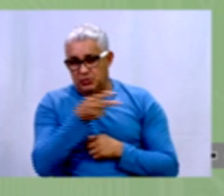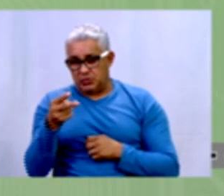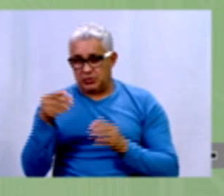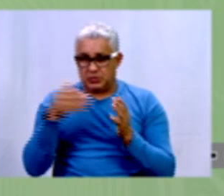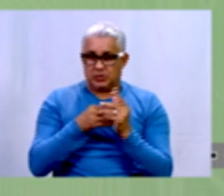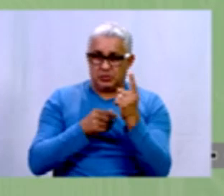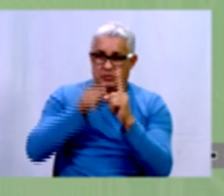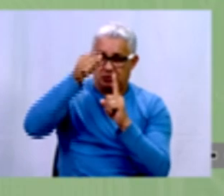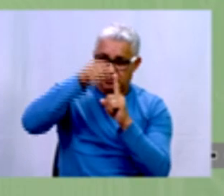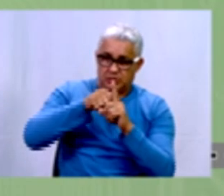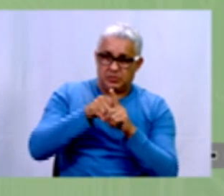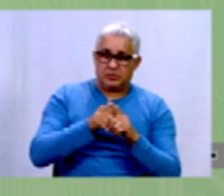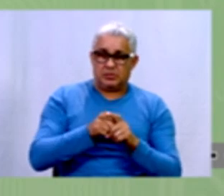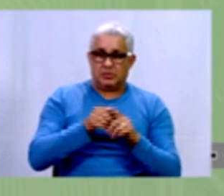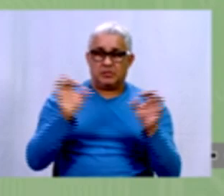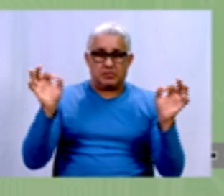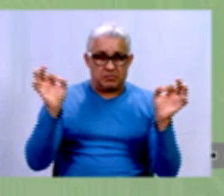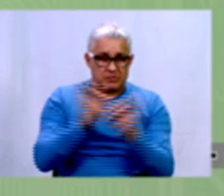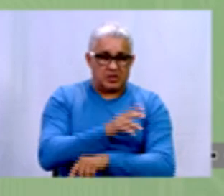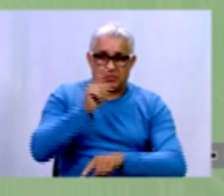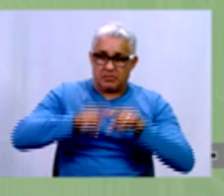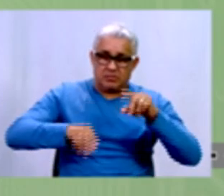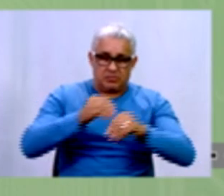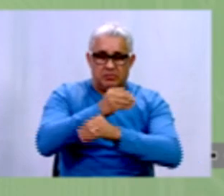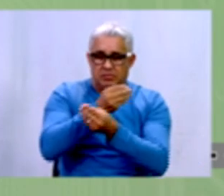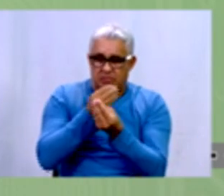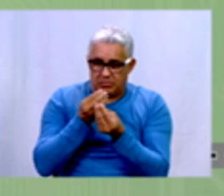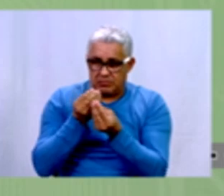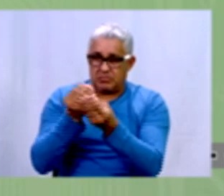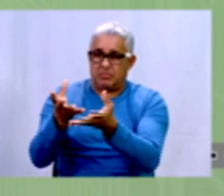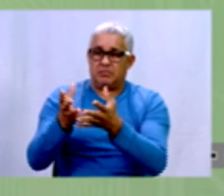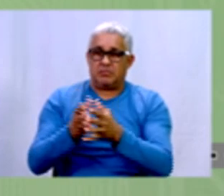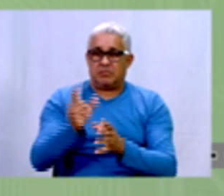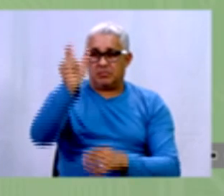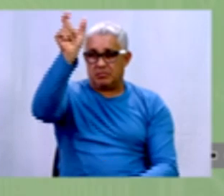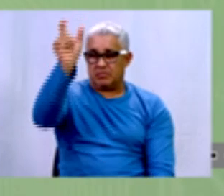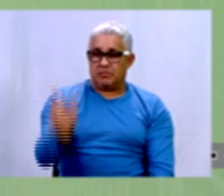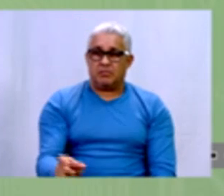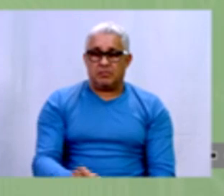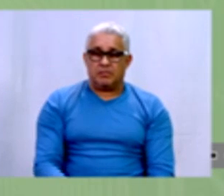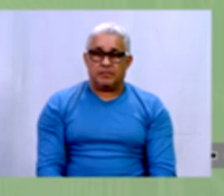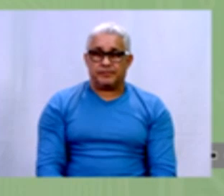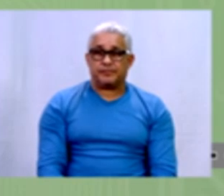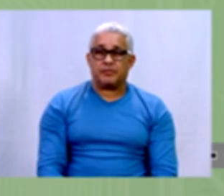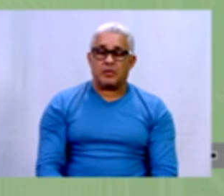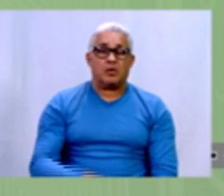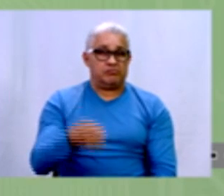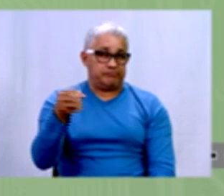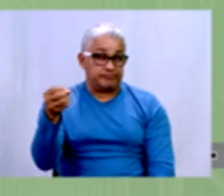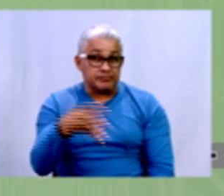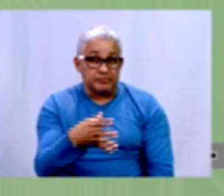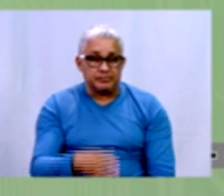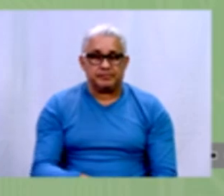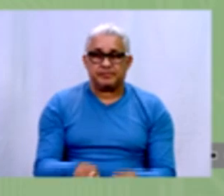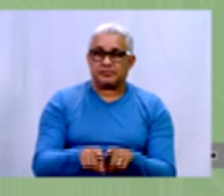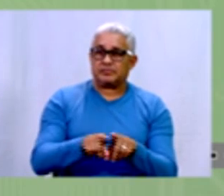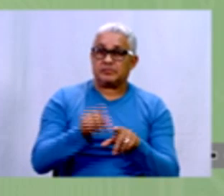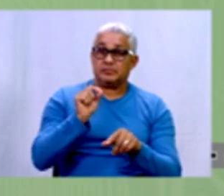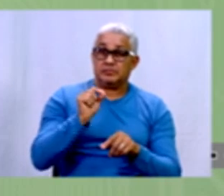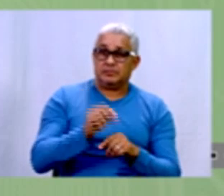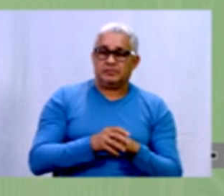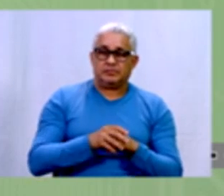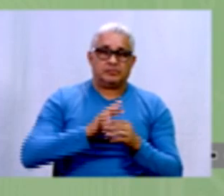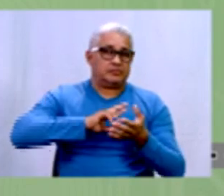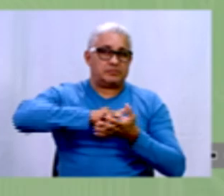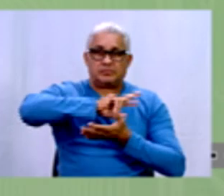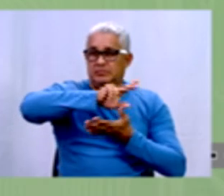no resultado do produto a ser entregue para o cliente, uma nova funcionalidade, enfim,